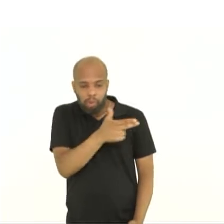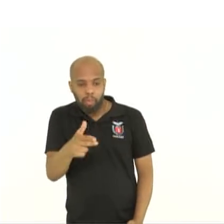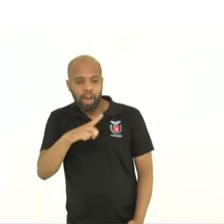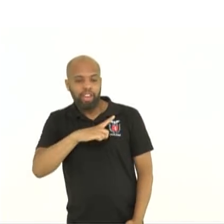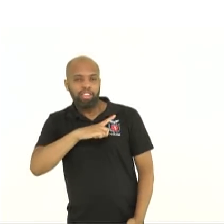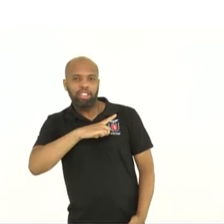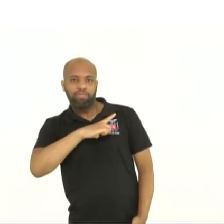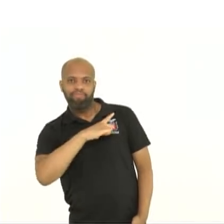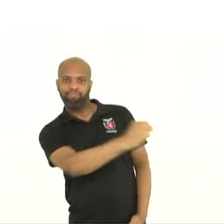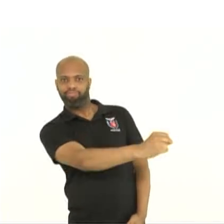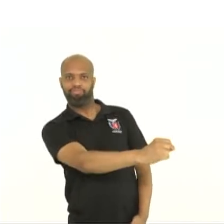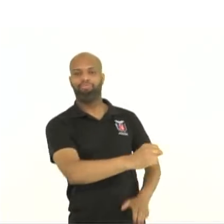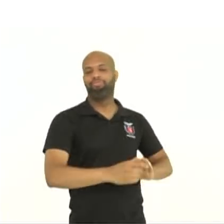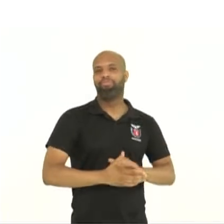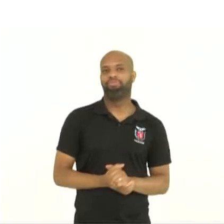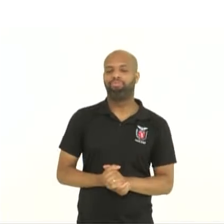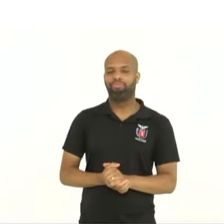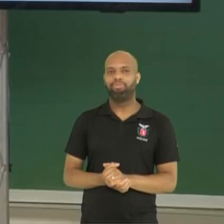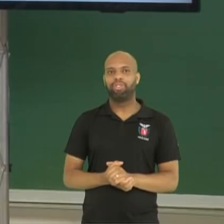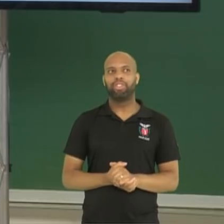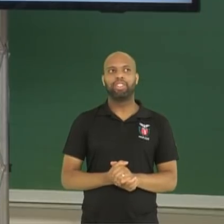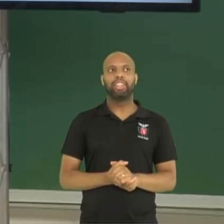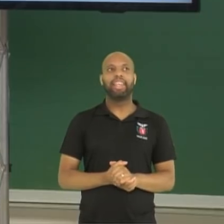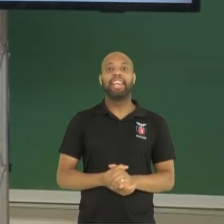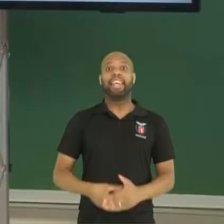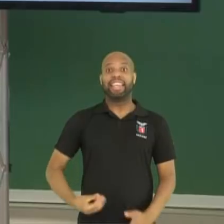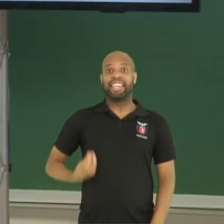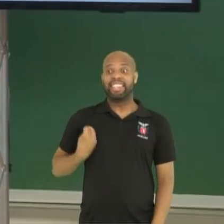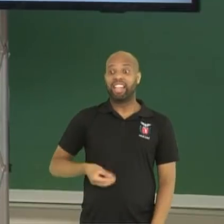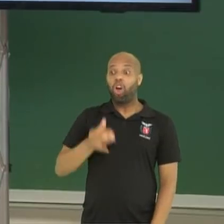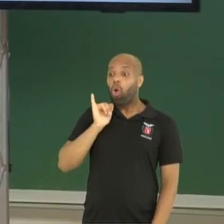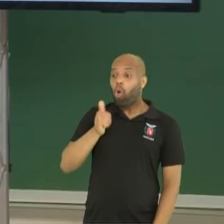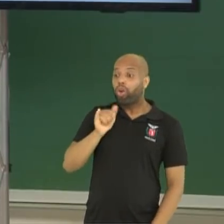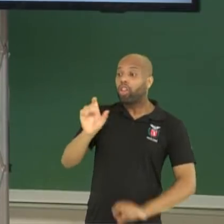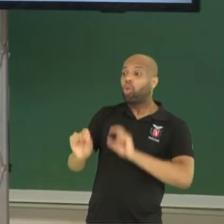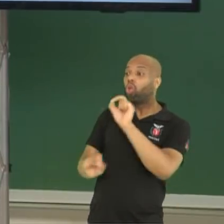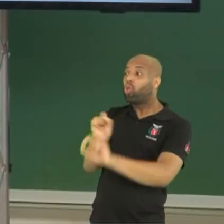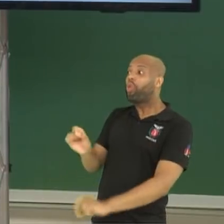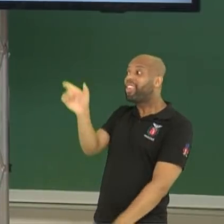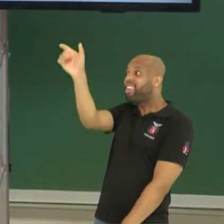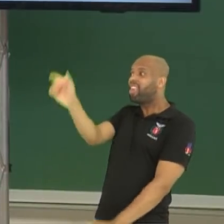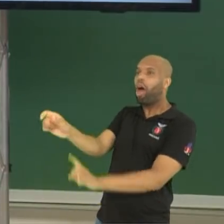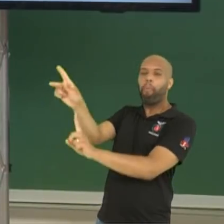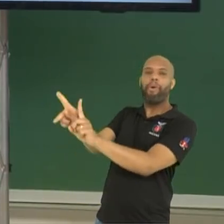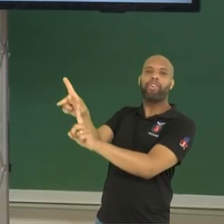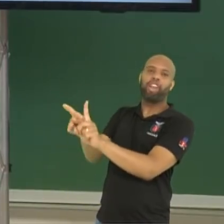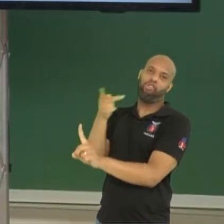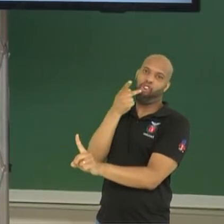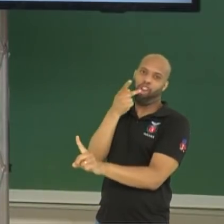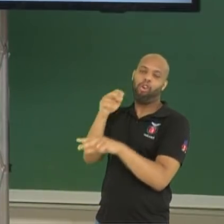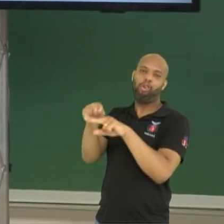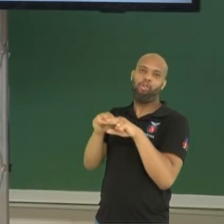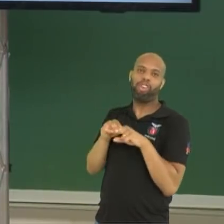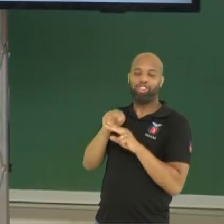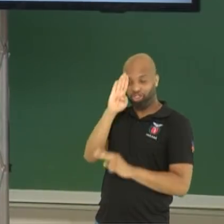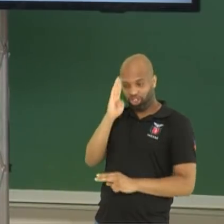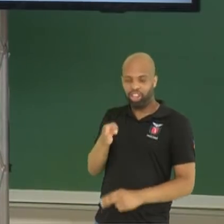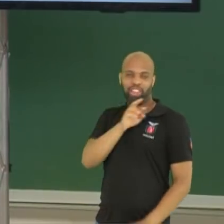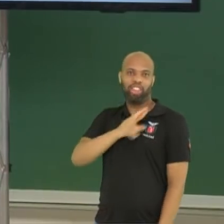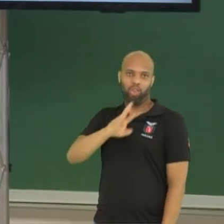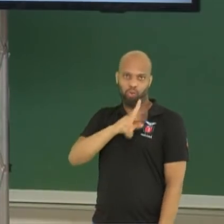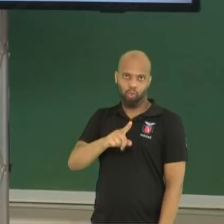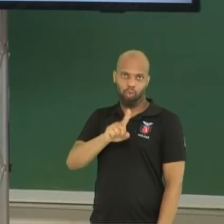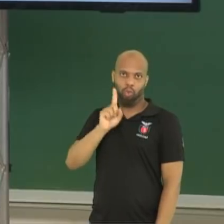escapulido, né? Então, ele está contando o que a personagem disse. Então, por isso que o discurso é indireto, beleza?